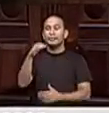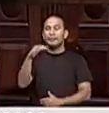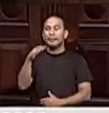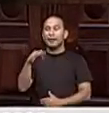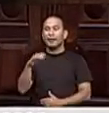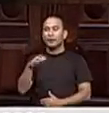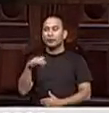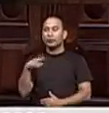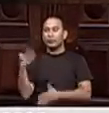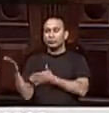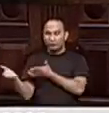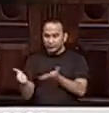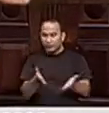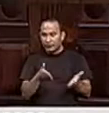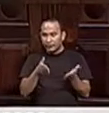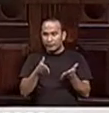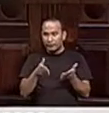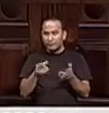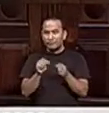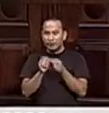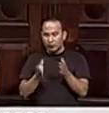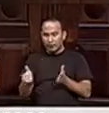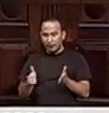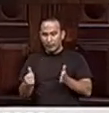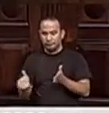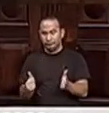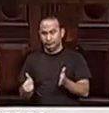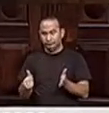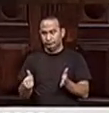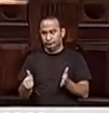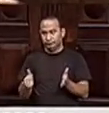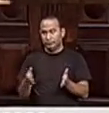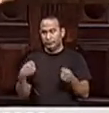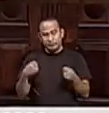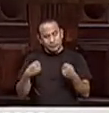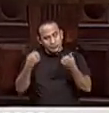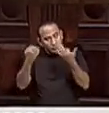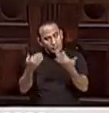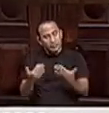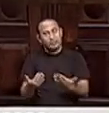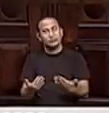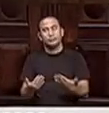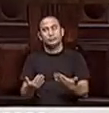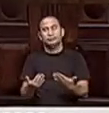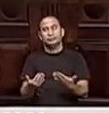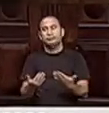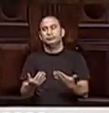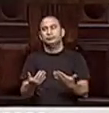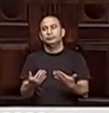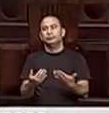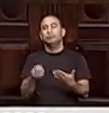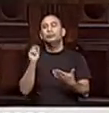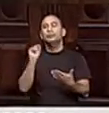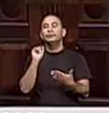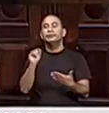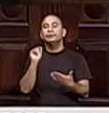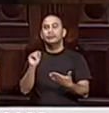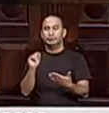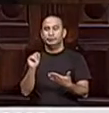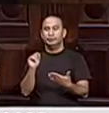virão aqui exercer mandato? Era preciso uma explicação. O que é